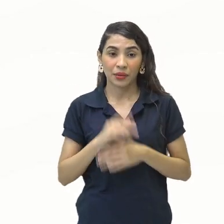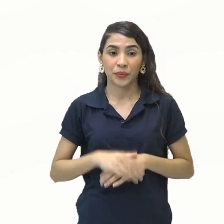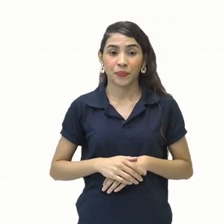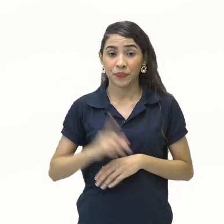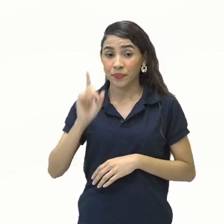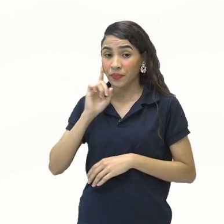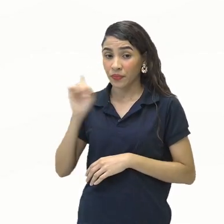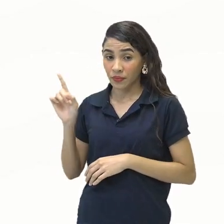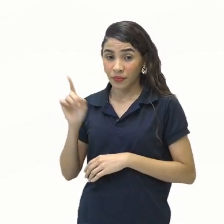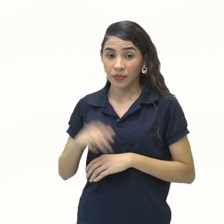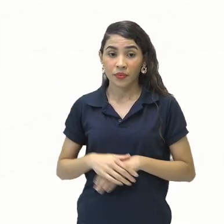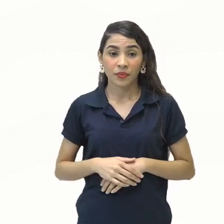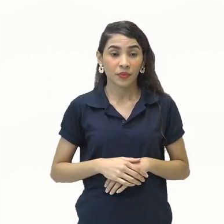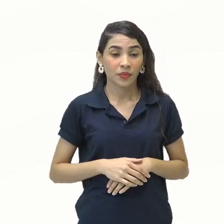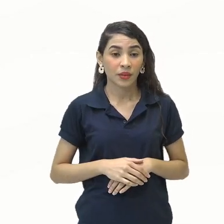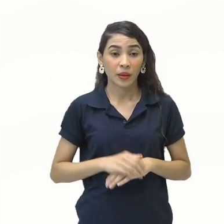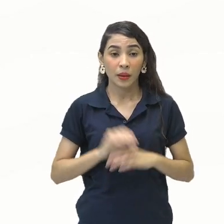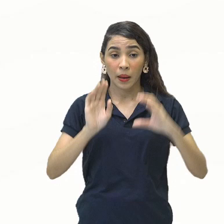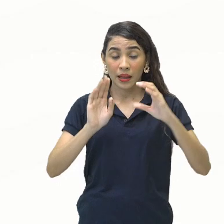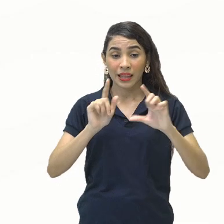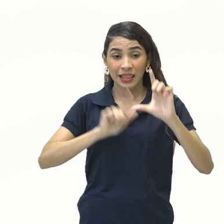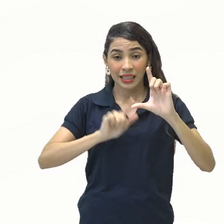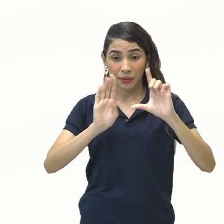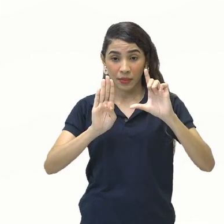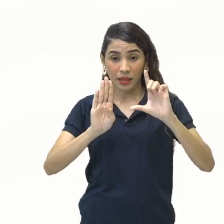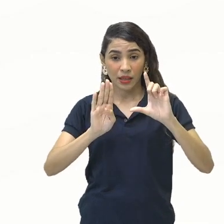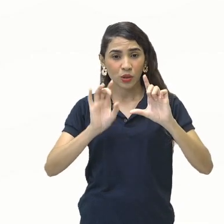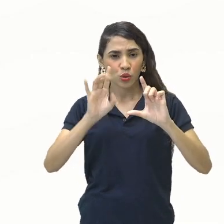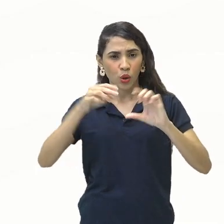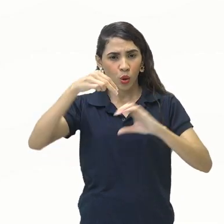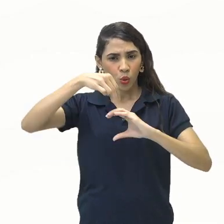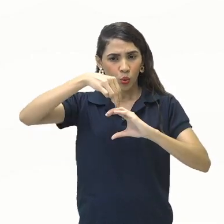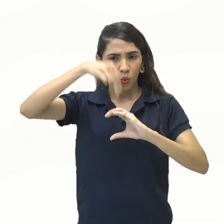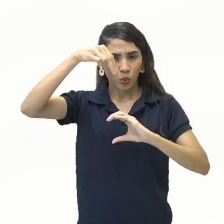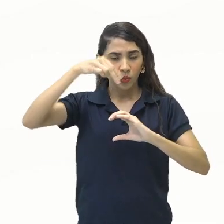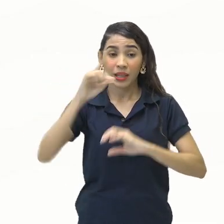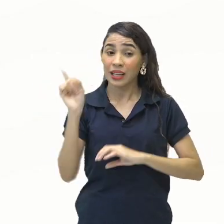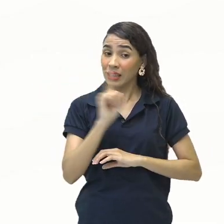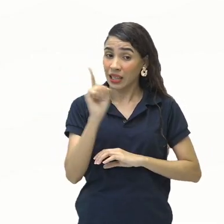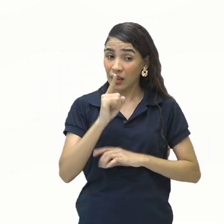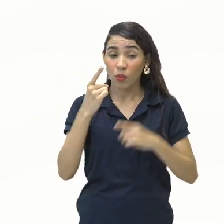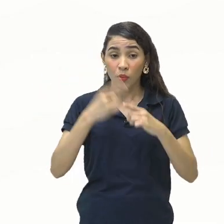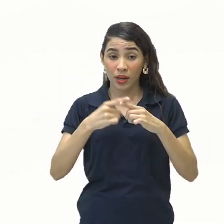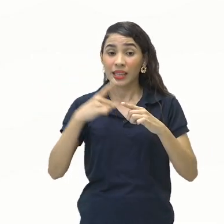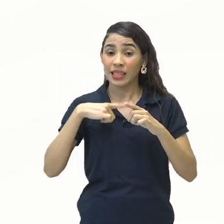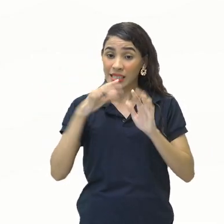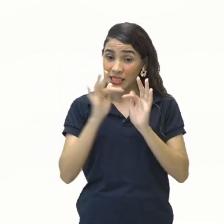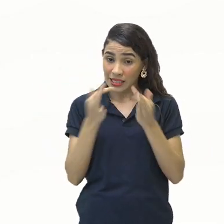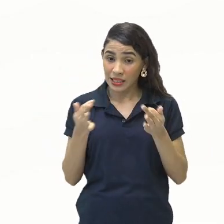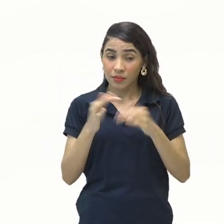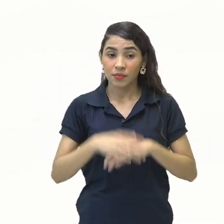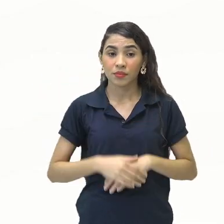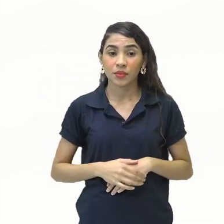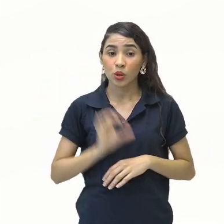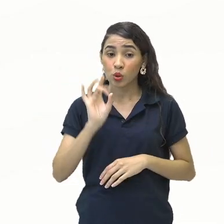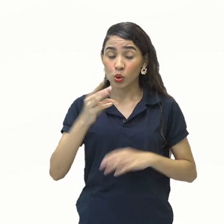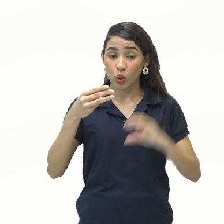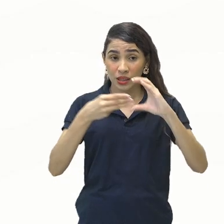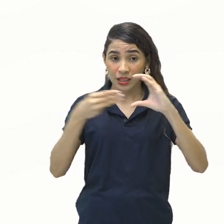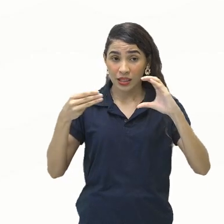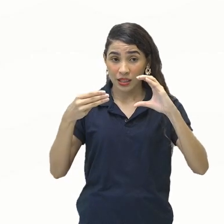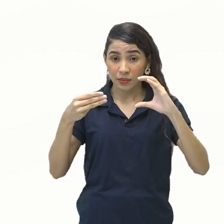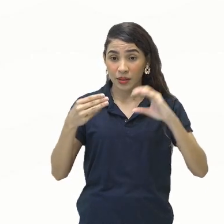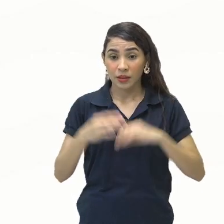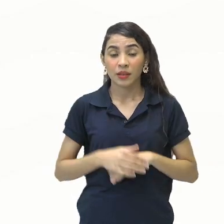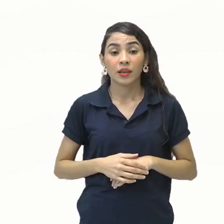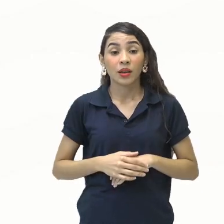errado aqui. Na B, somente duplas? Também não, porque nós temos simples. Somente tripla? A gente acabou